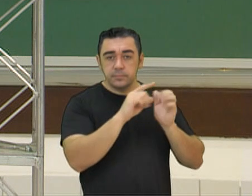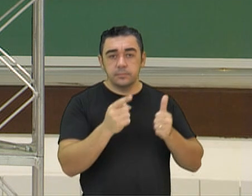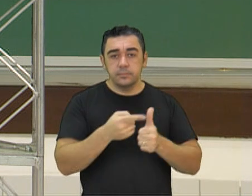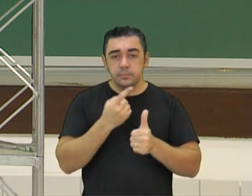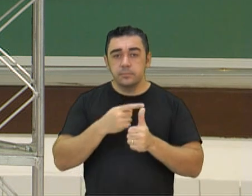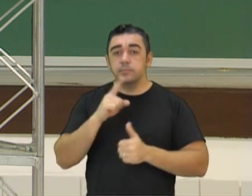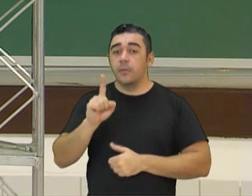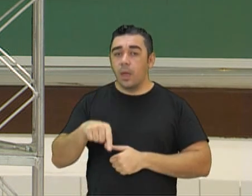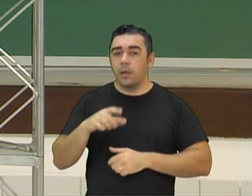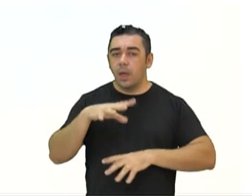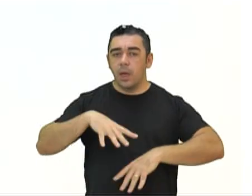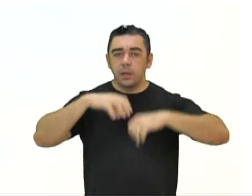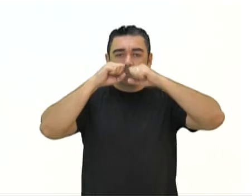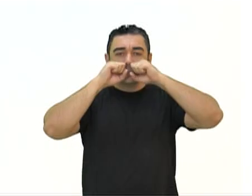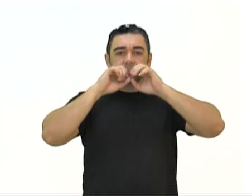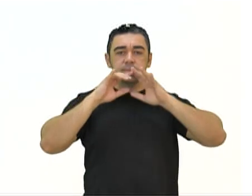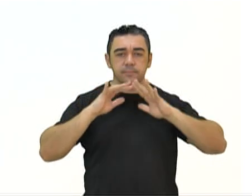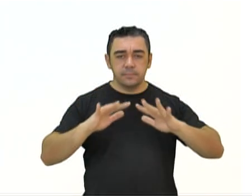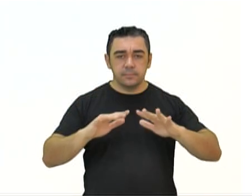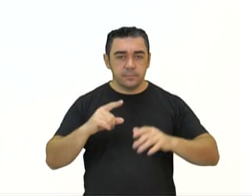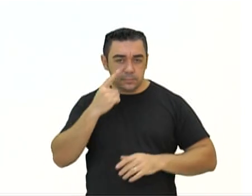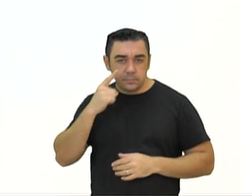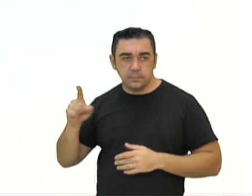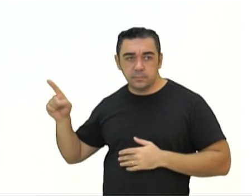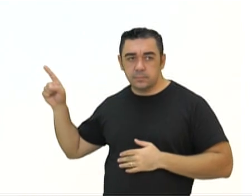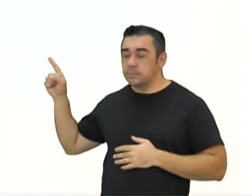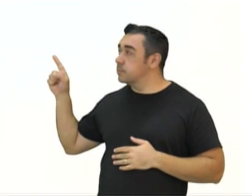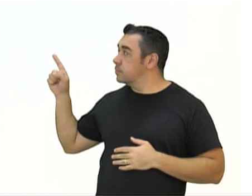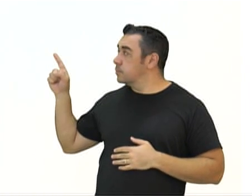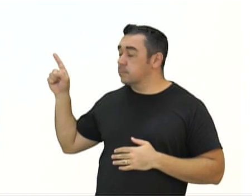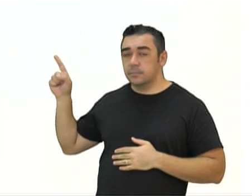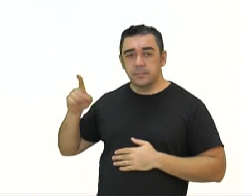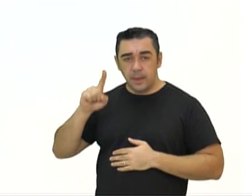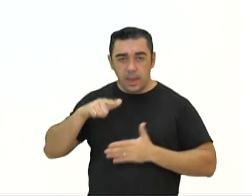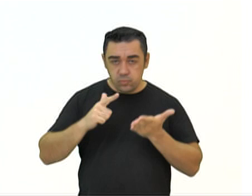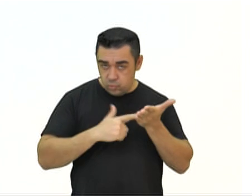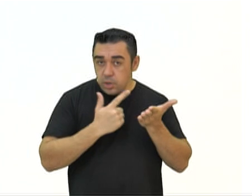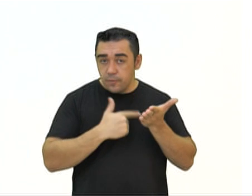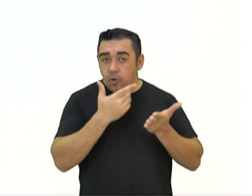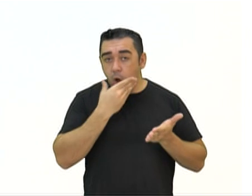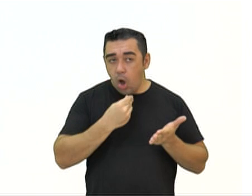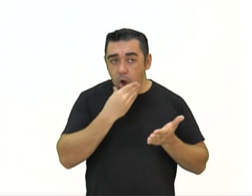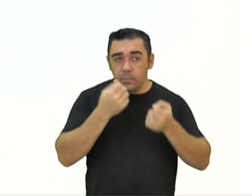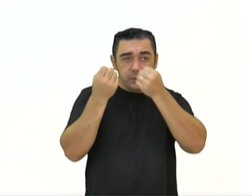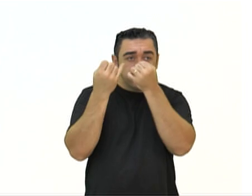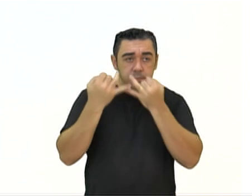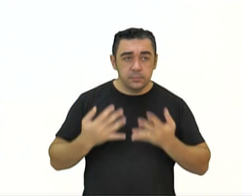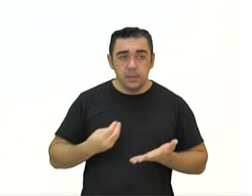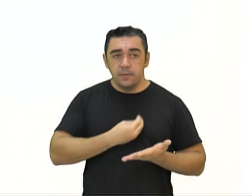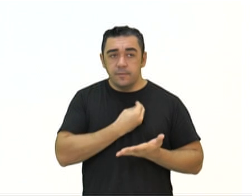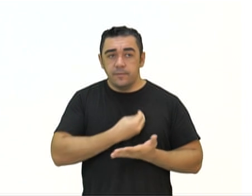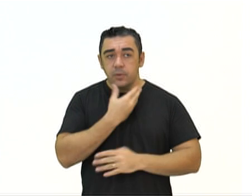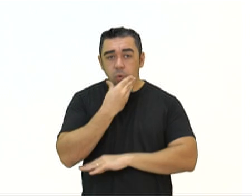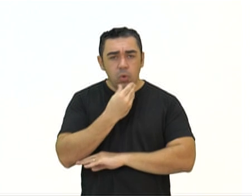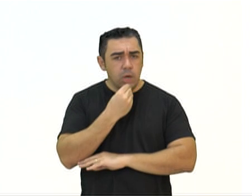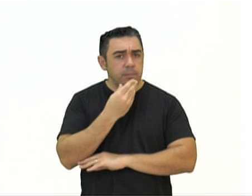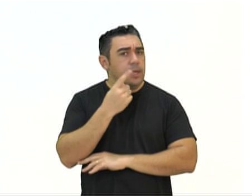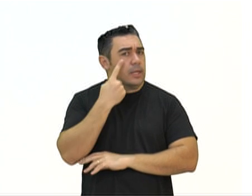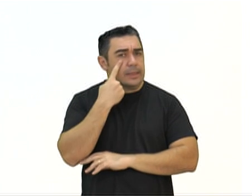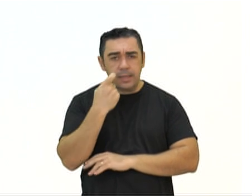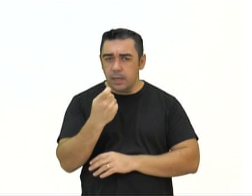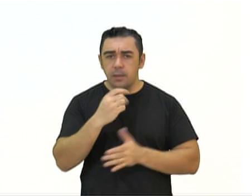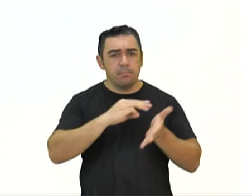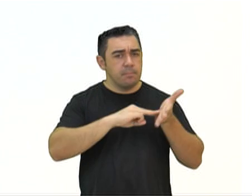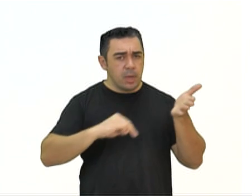é a respiração. Então, essa imagem aqui é do livro de Pilates, que conta a vida dele, muito interessante, fala todo o método